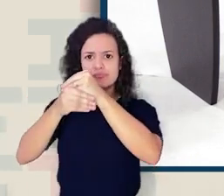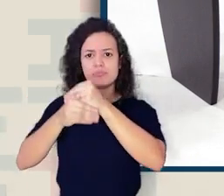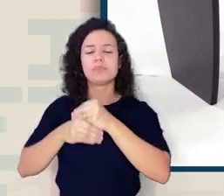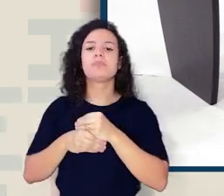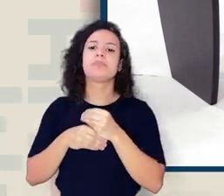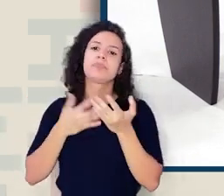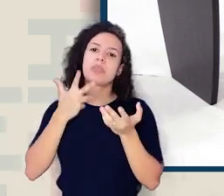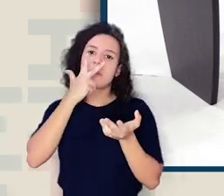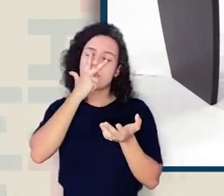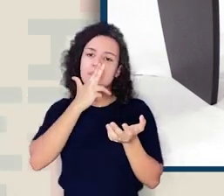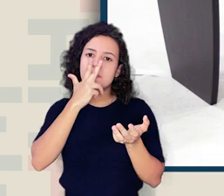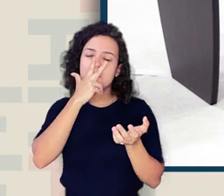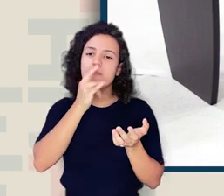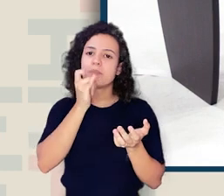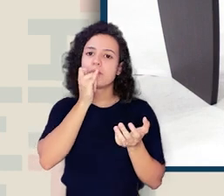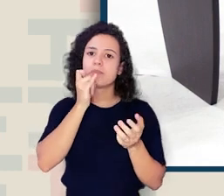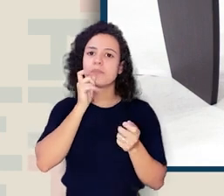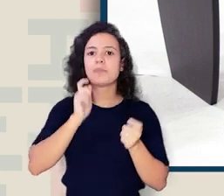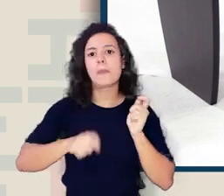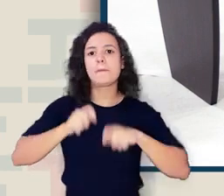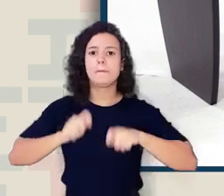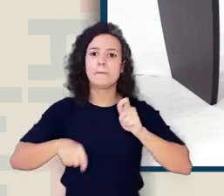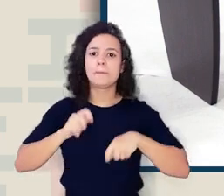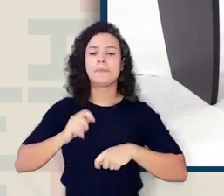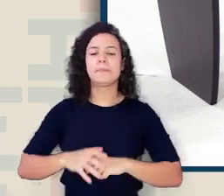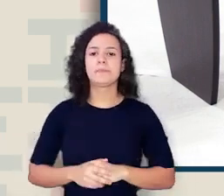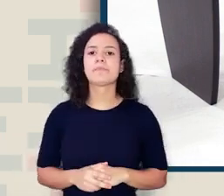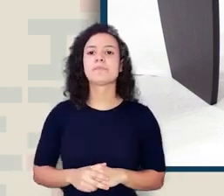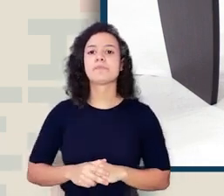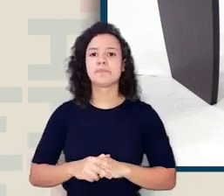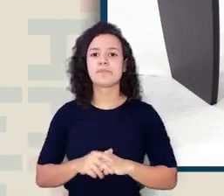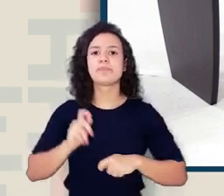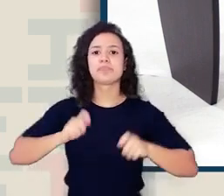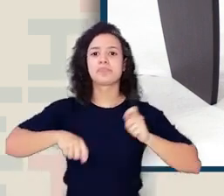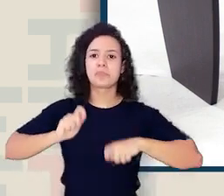preenchimento. Algo parecido como...